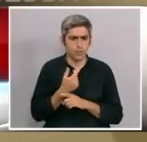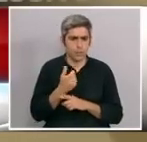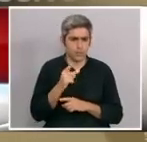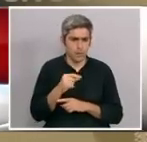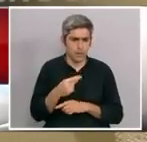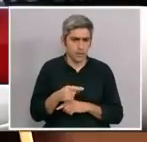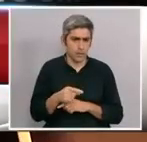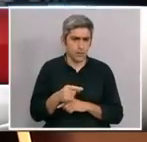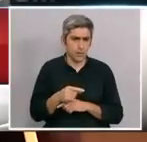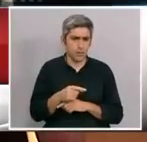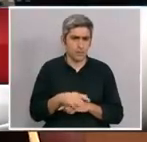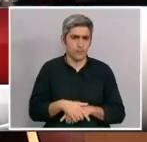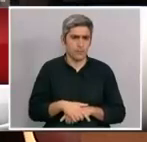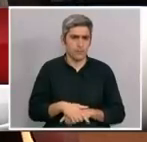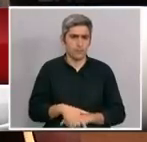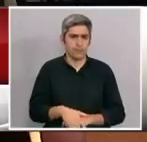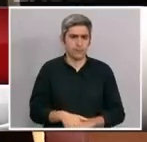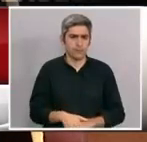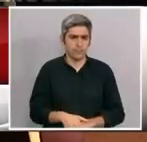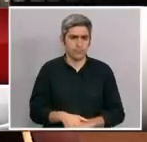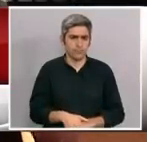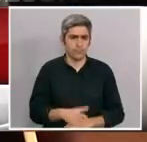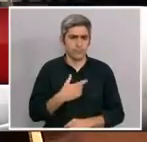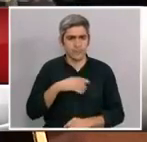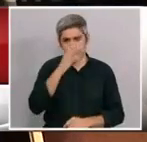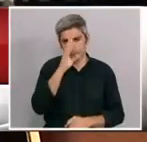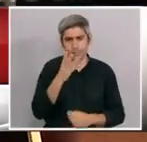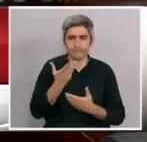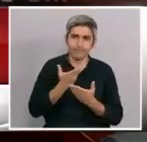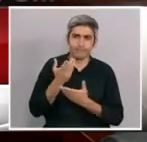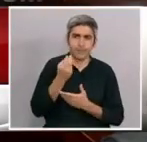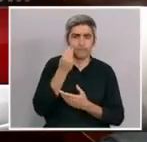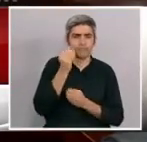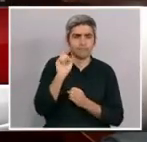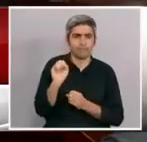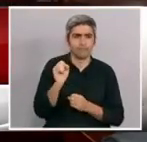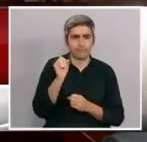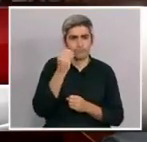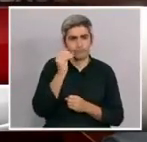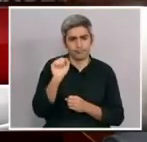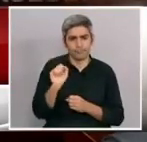também. Mas a gente já sabia lidar com a situação.